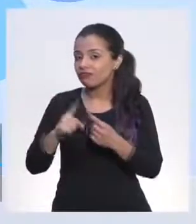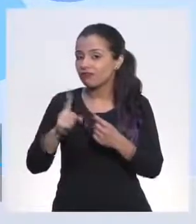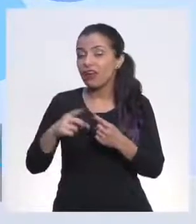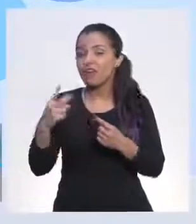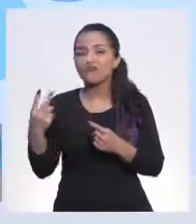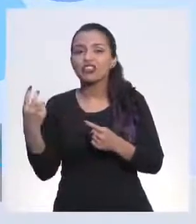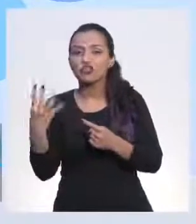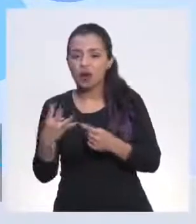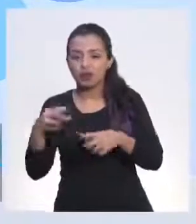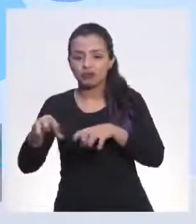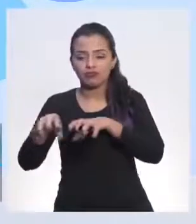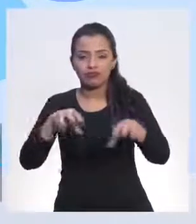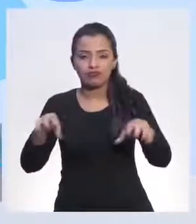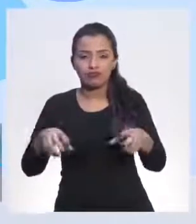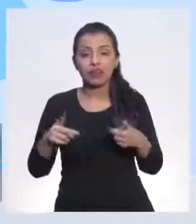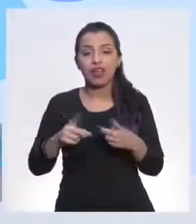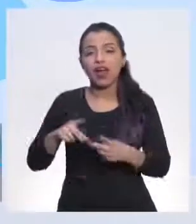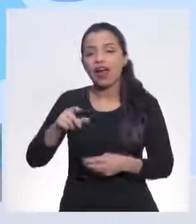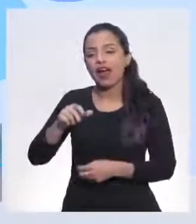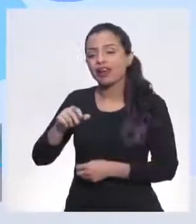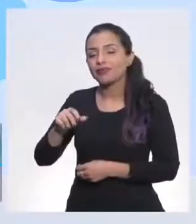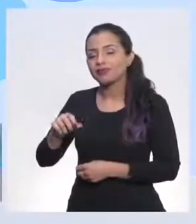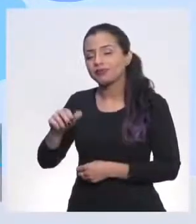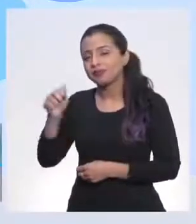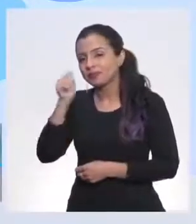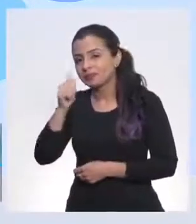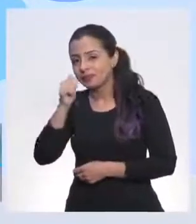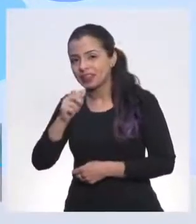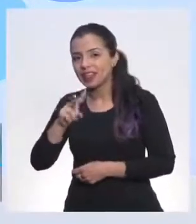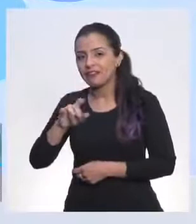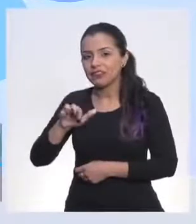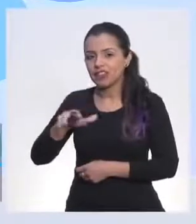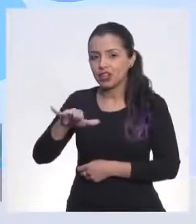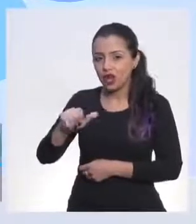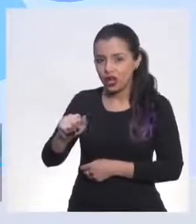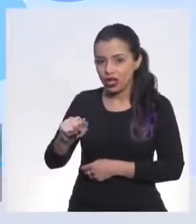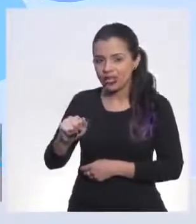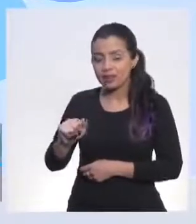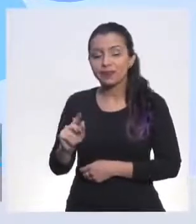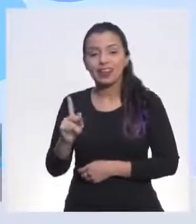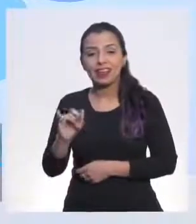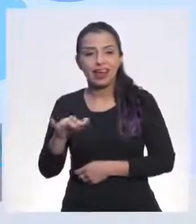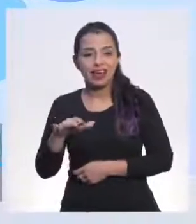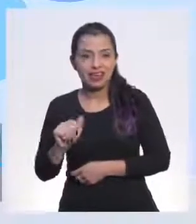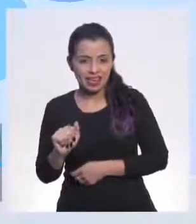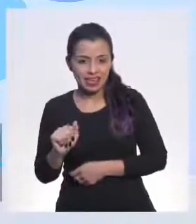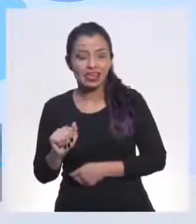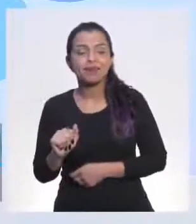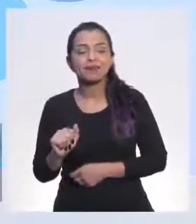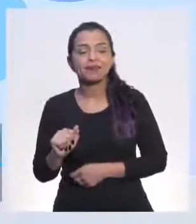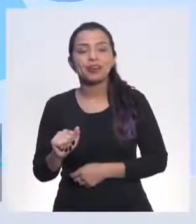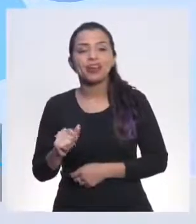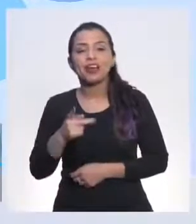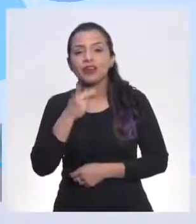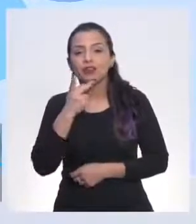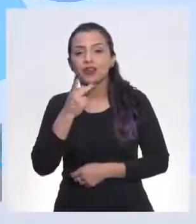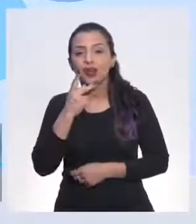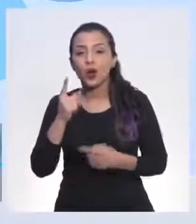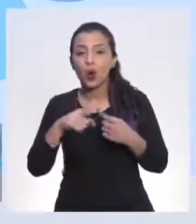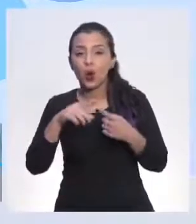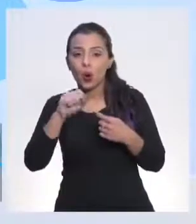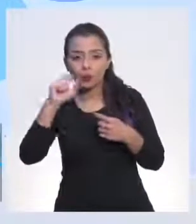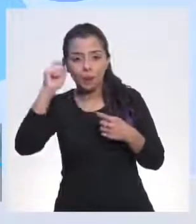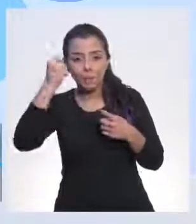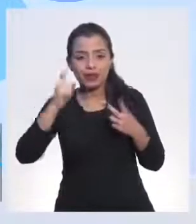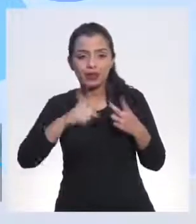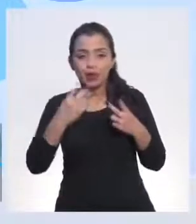por cor. 8, 4, 12. Fechado. Kaique escreveu 8 fichas pretas, 4 fichas